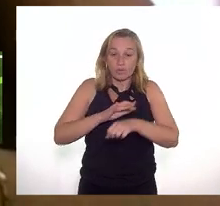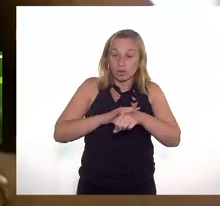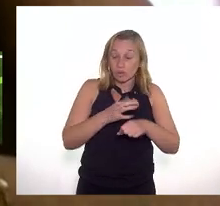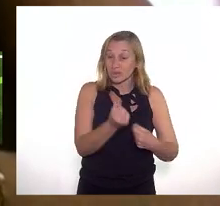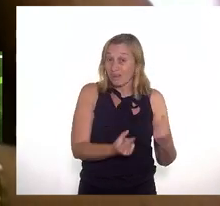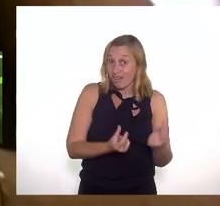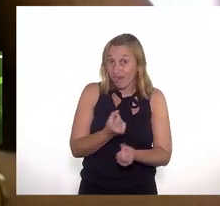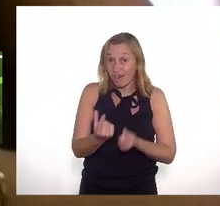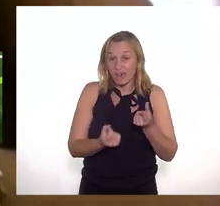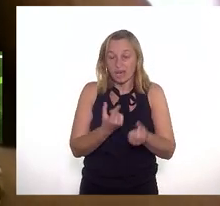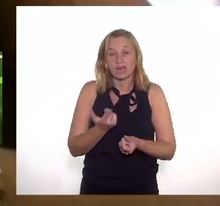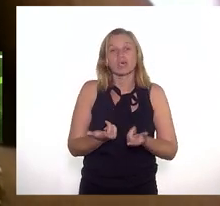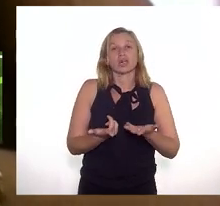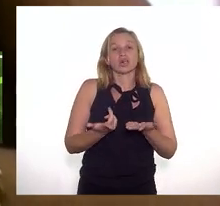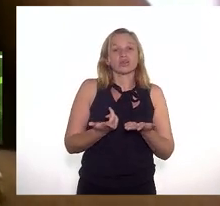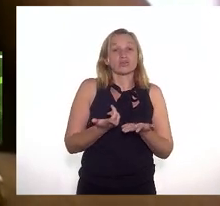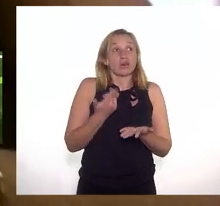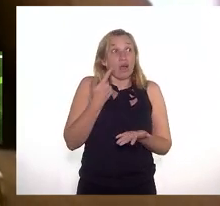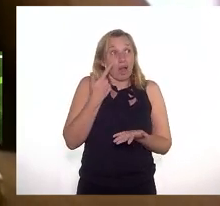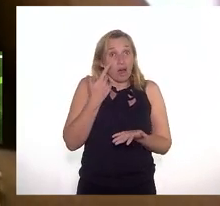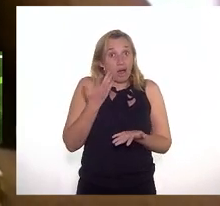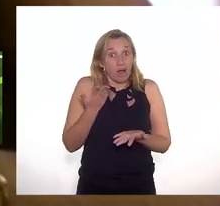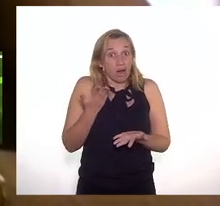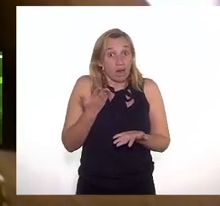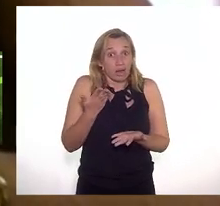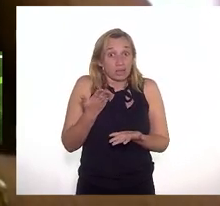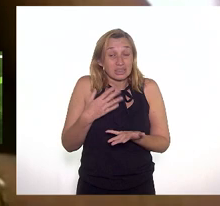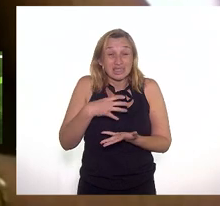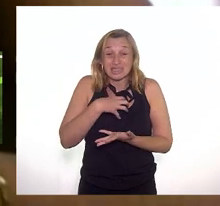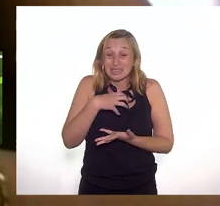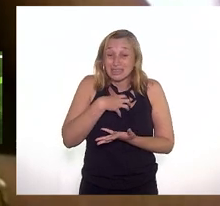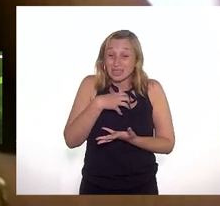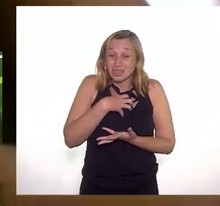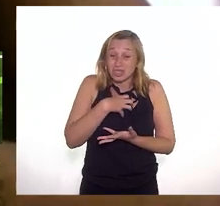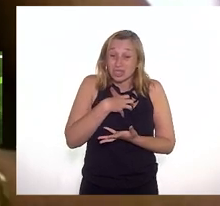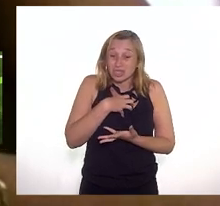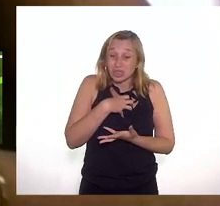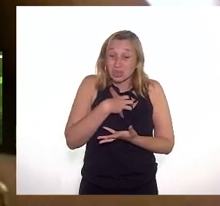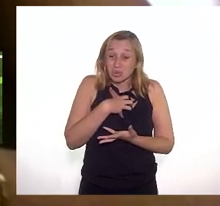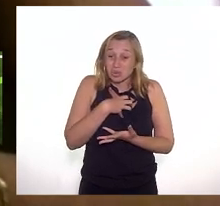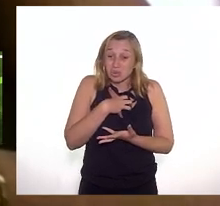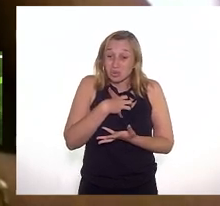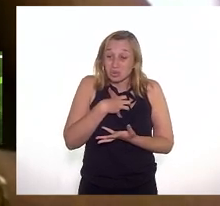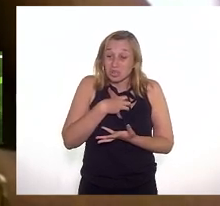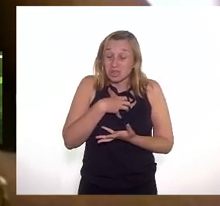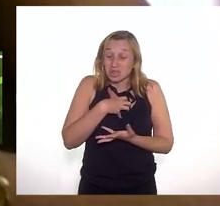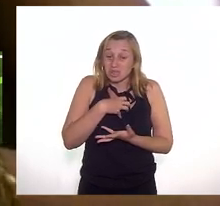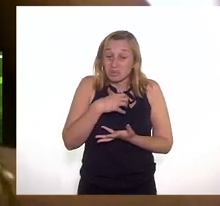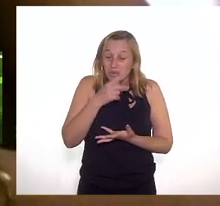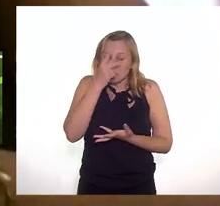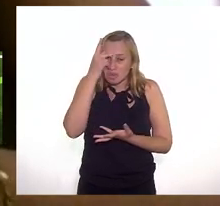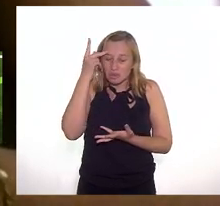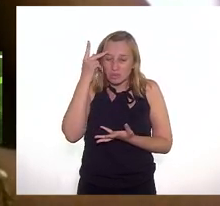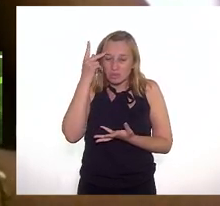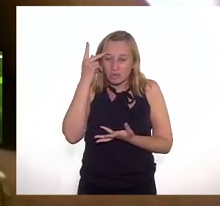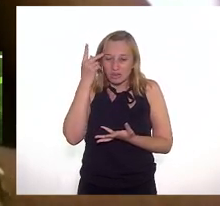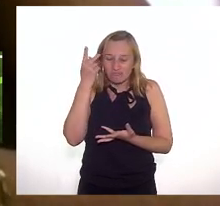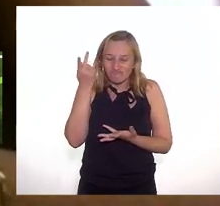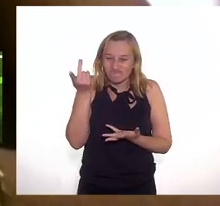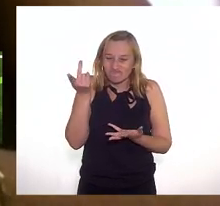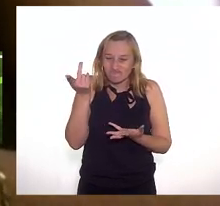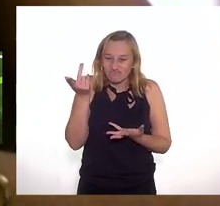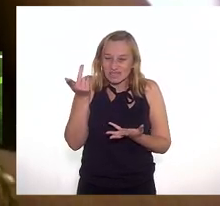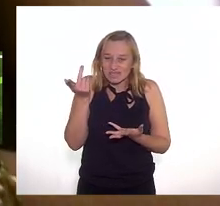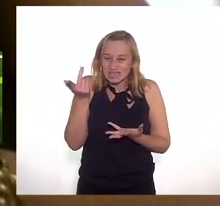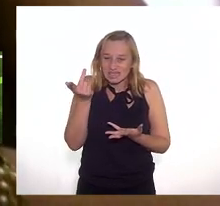rara e a gente fica realmente numa impotência, né, enquanto gestores públicos que somos, secretários municipais de